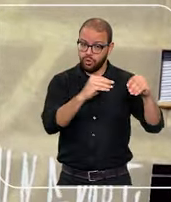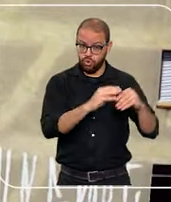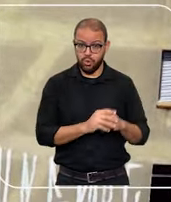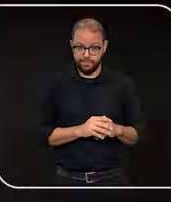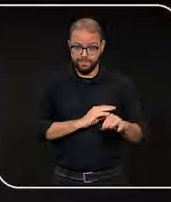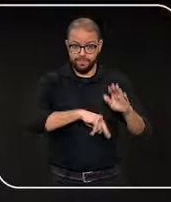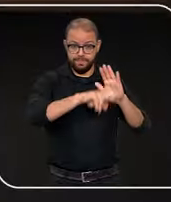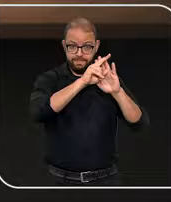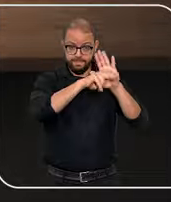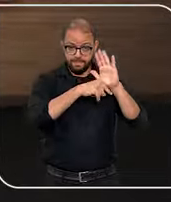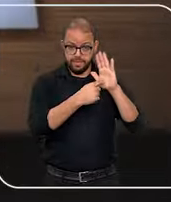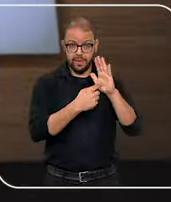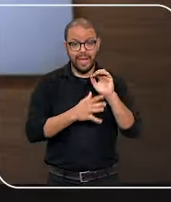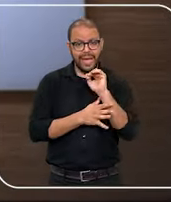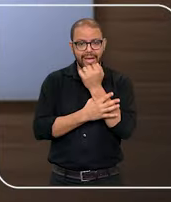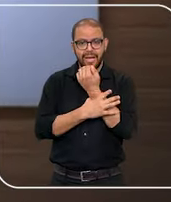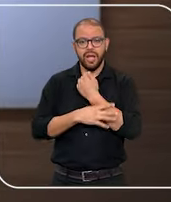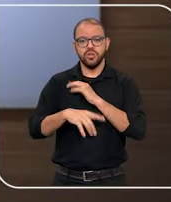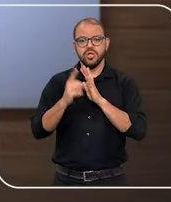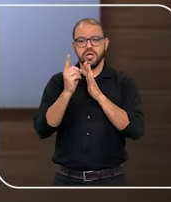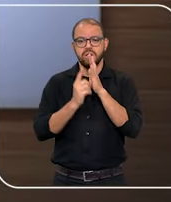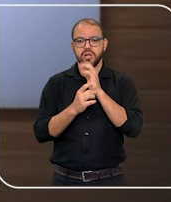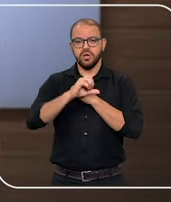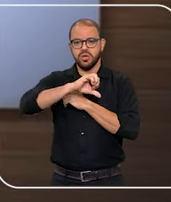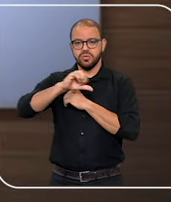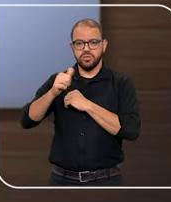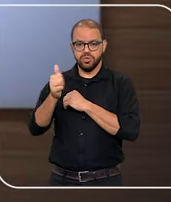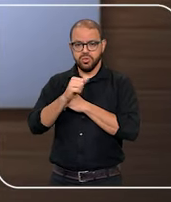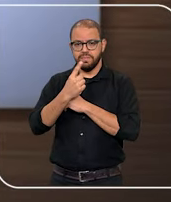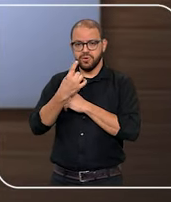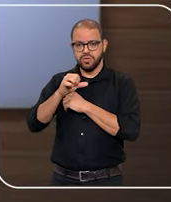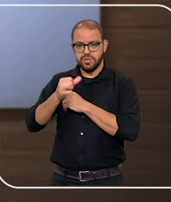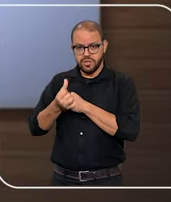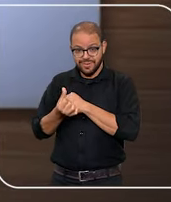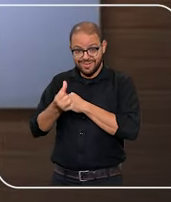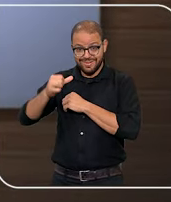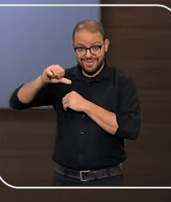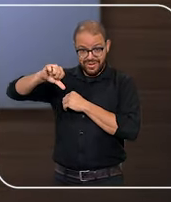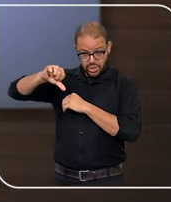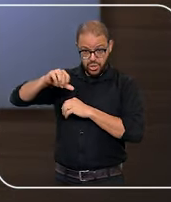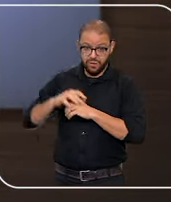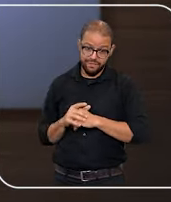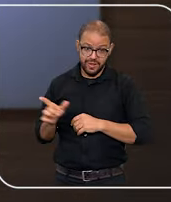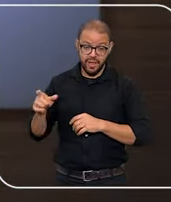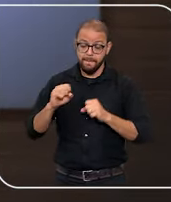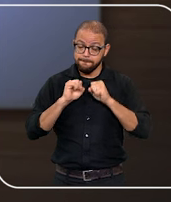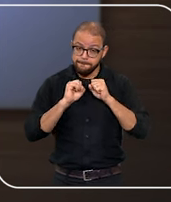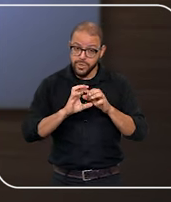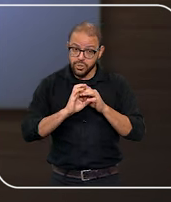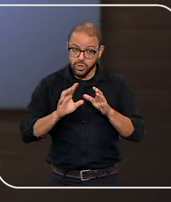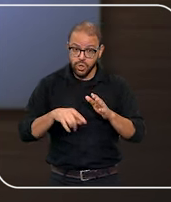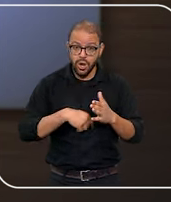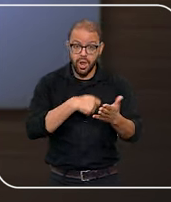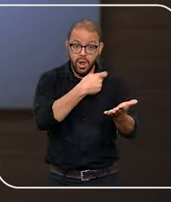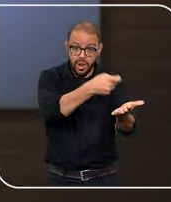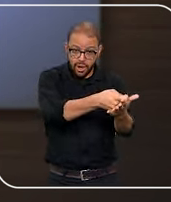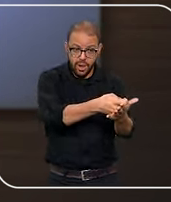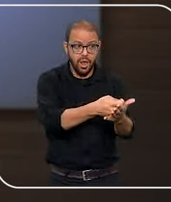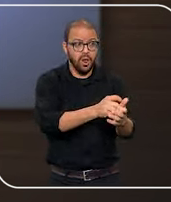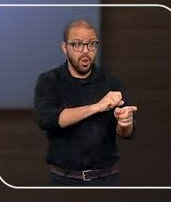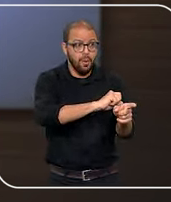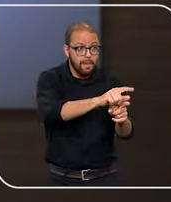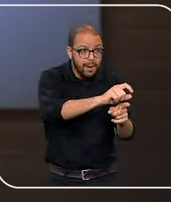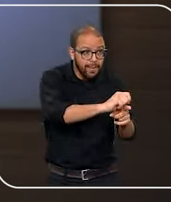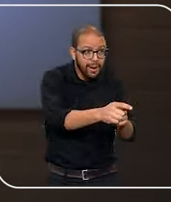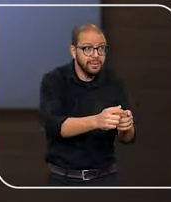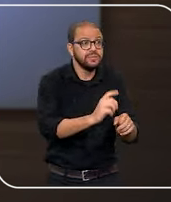total. A norma que regulamenta a garantia é o Decreto-Lei 911 de 1969, que permite que o credor, em